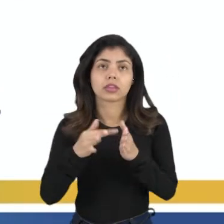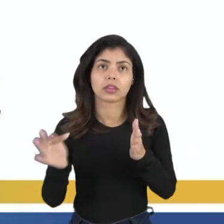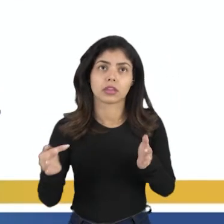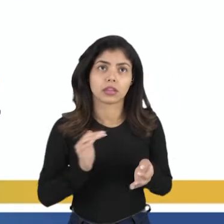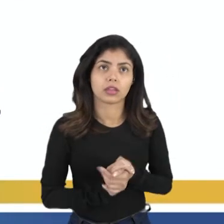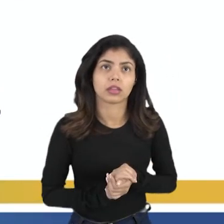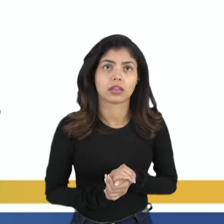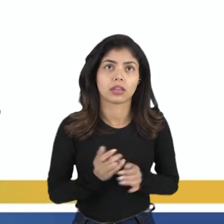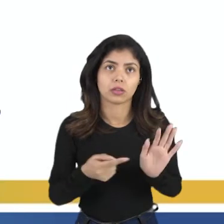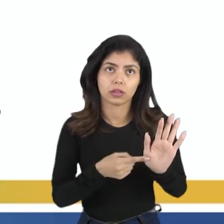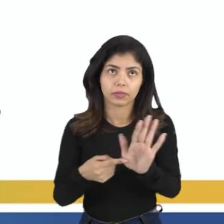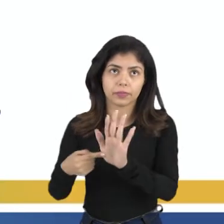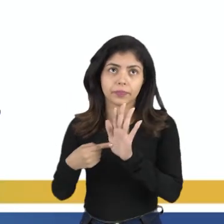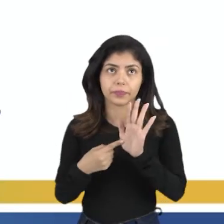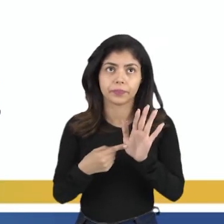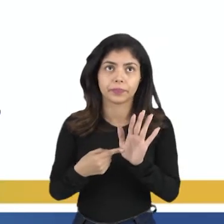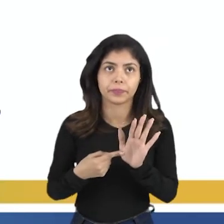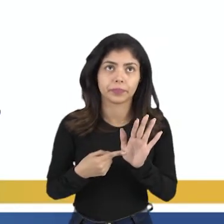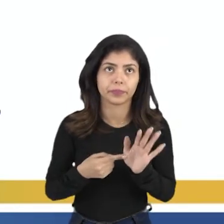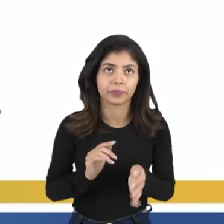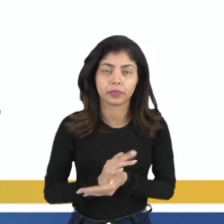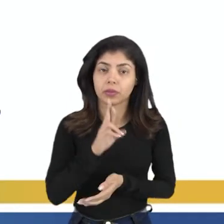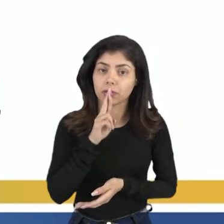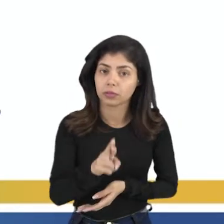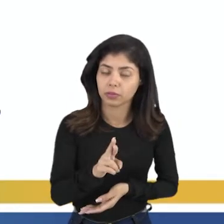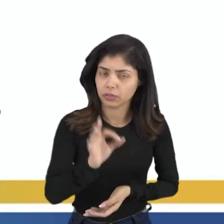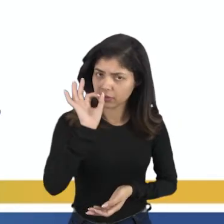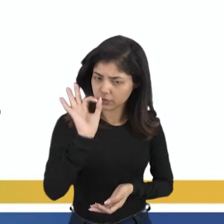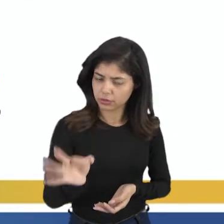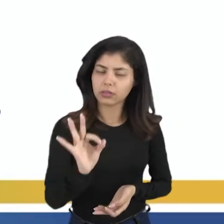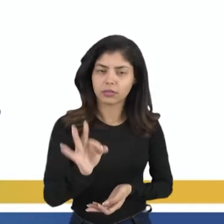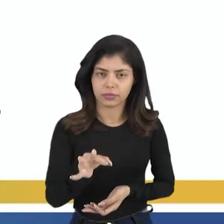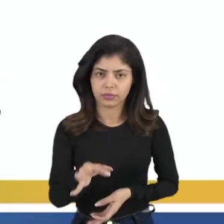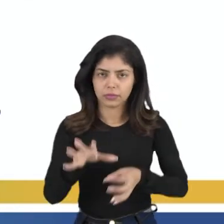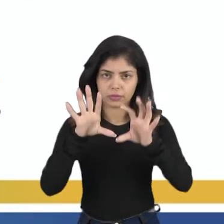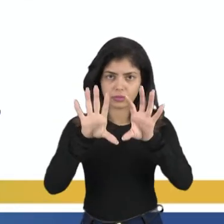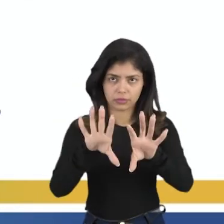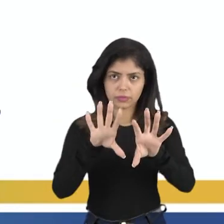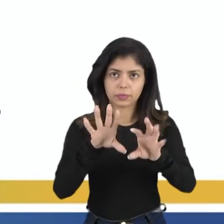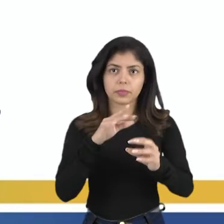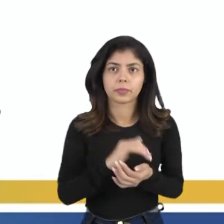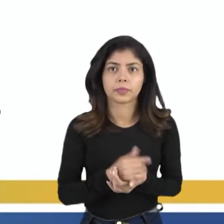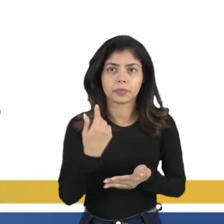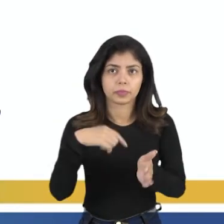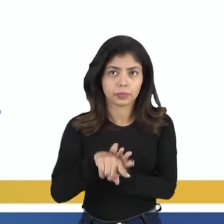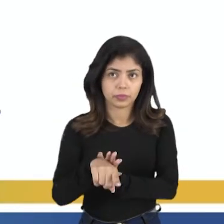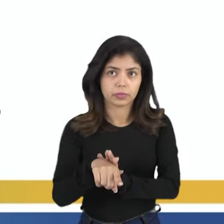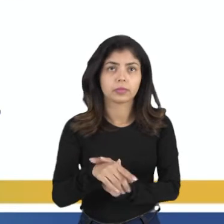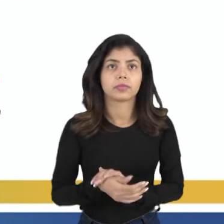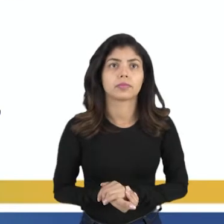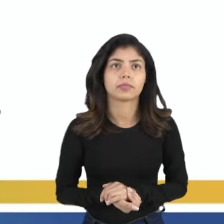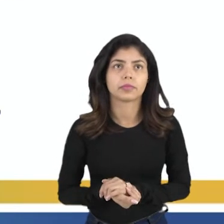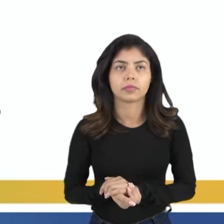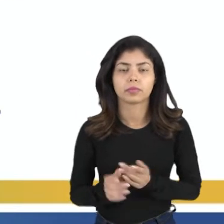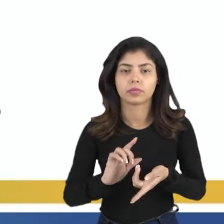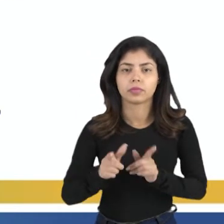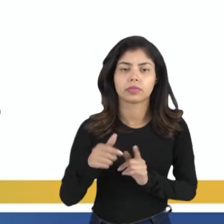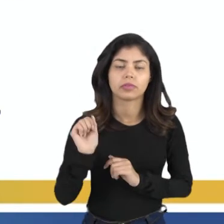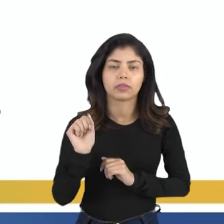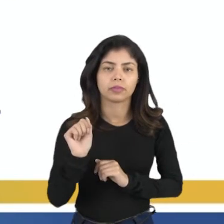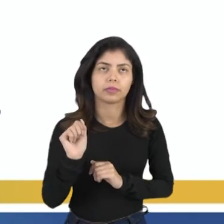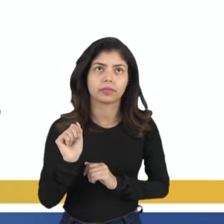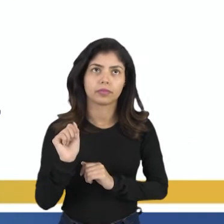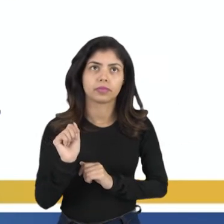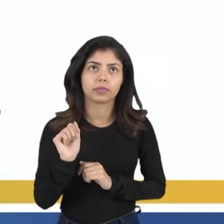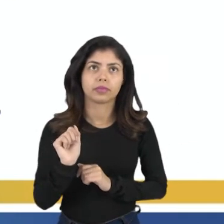função referencial. Então, a resposta mais adequada dessa questão é a